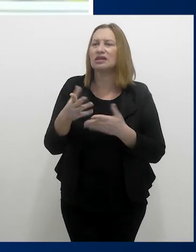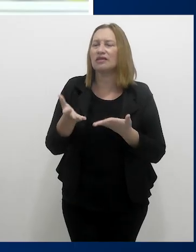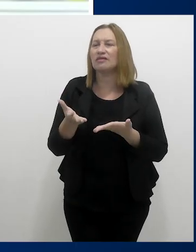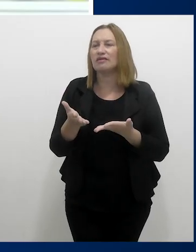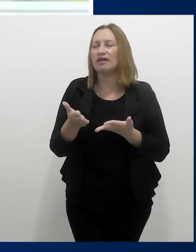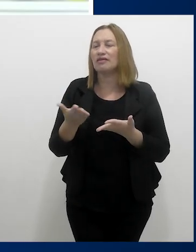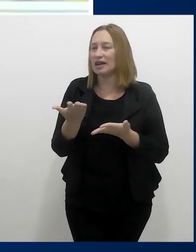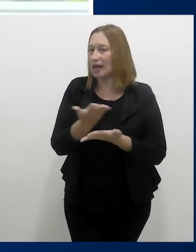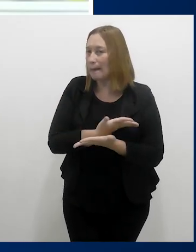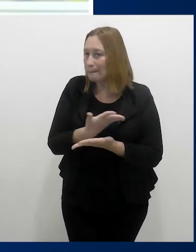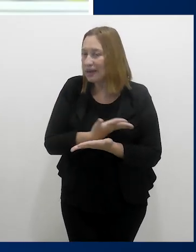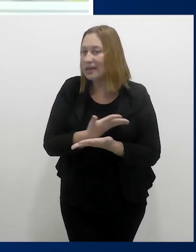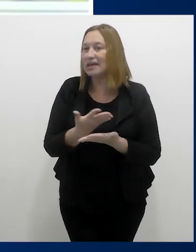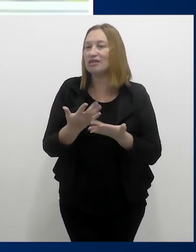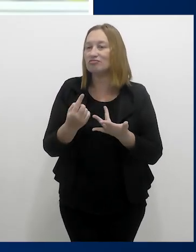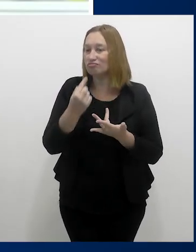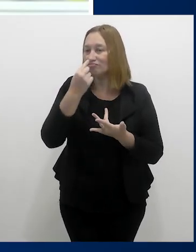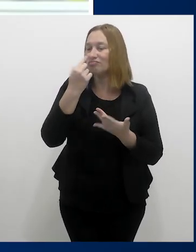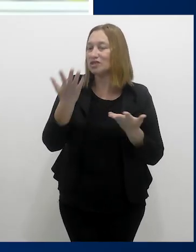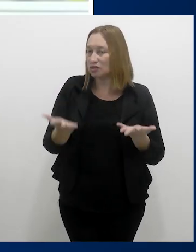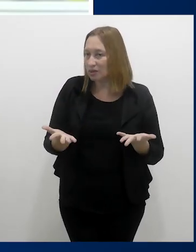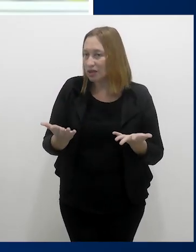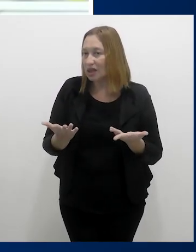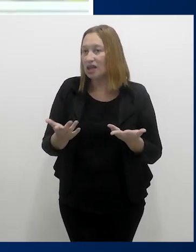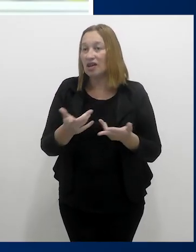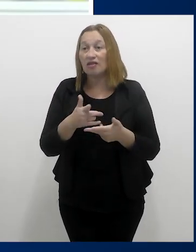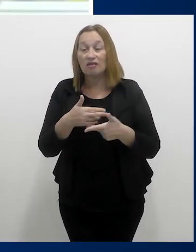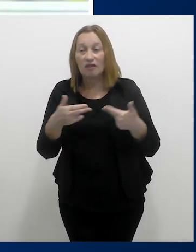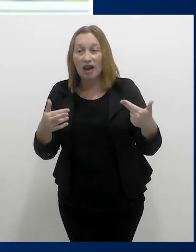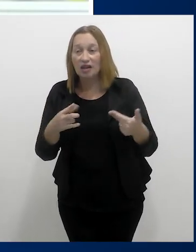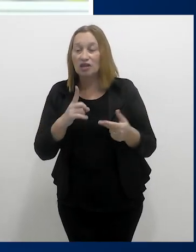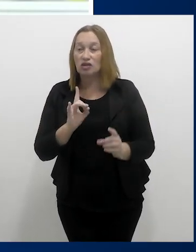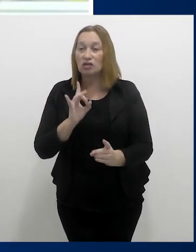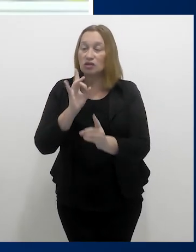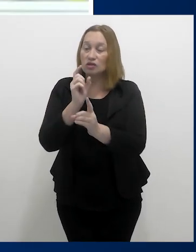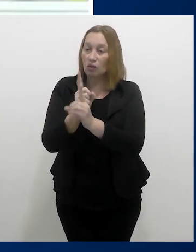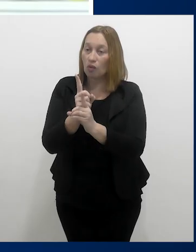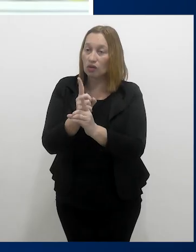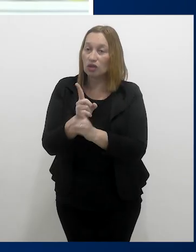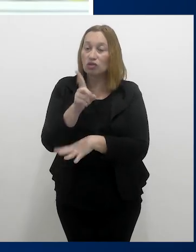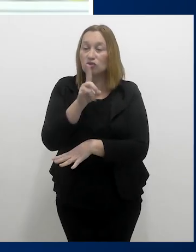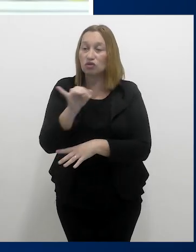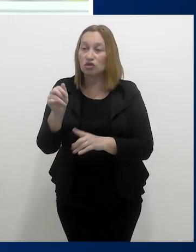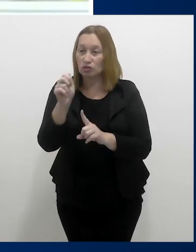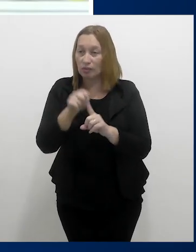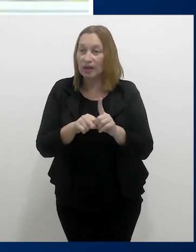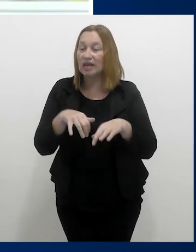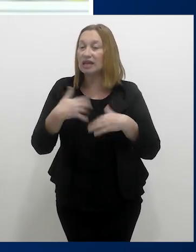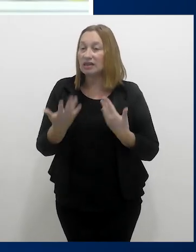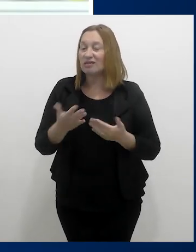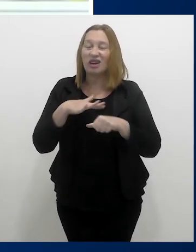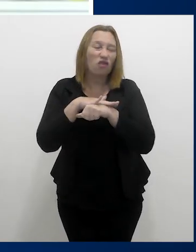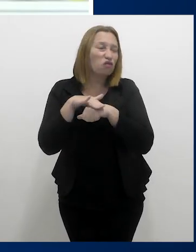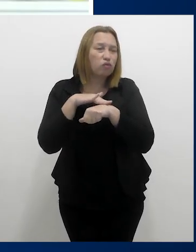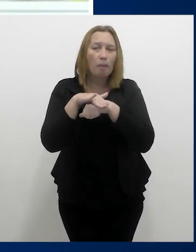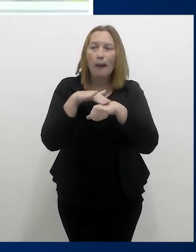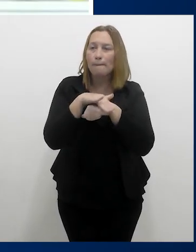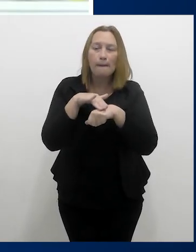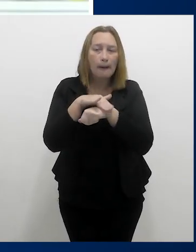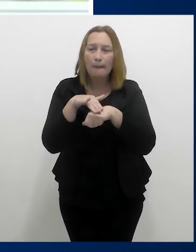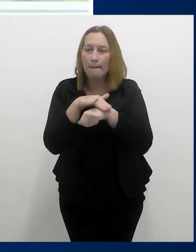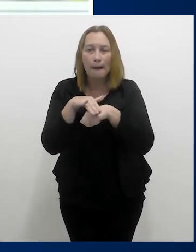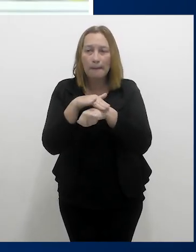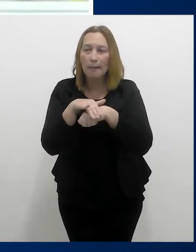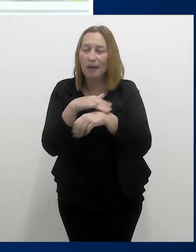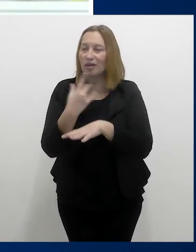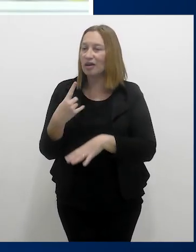você vai ficando muito amiga, né? E muitas de nós só se encontram aquele dia no mês, né? Então a gente ficava